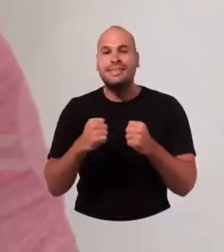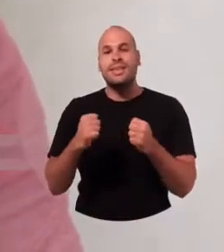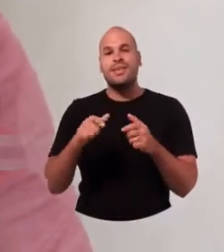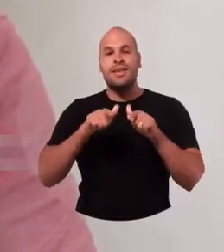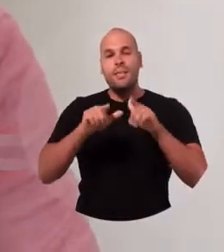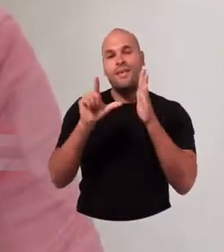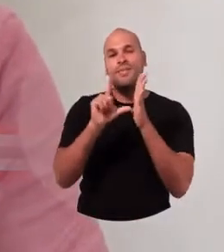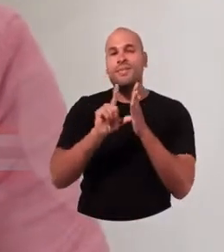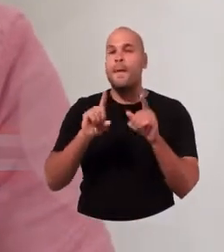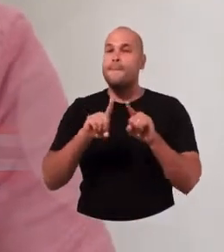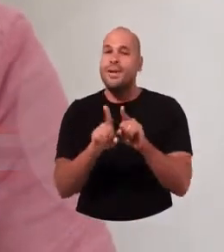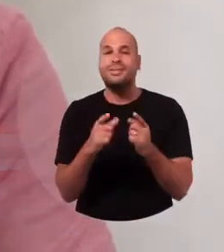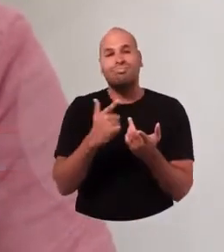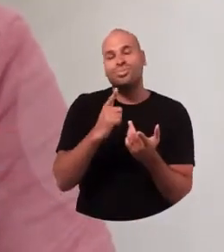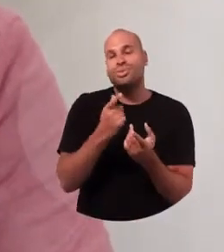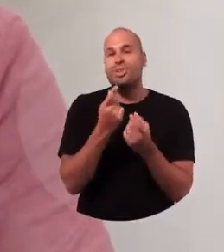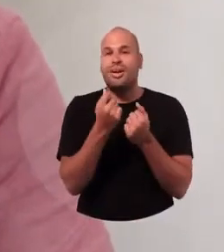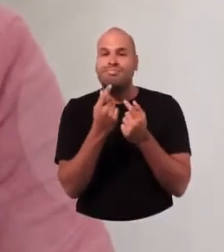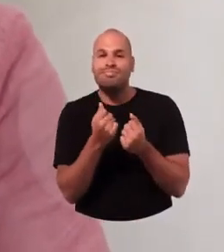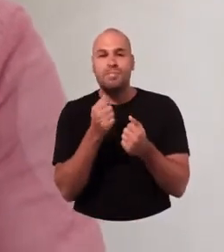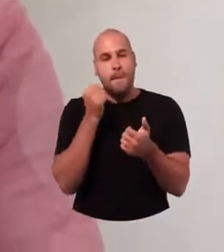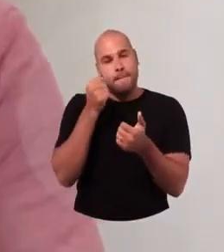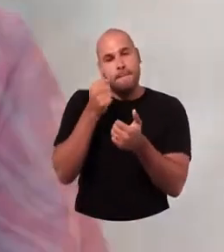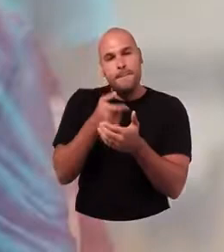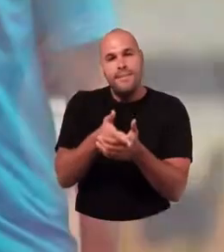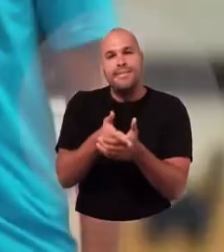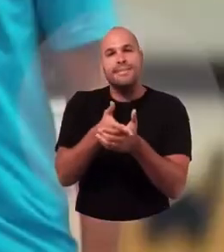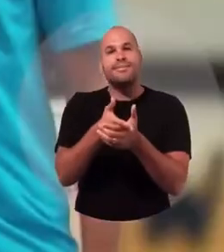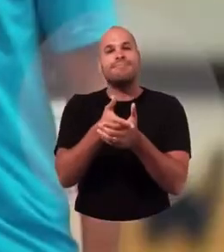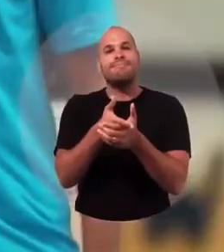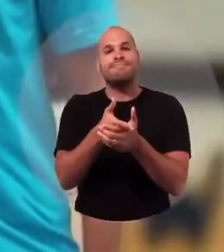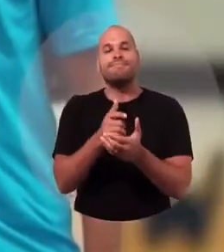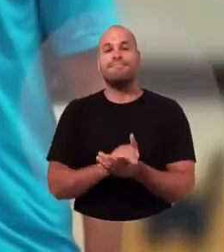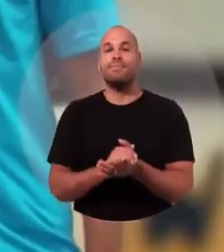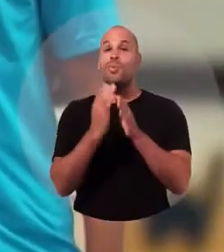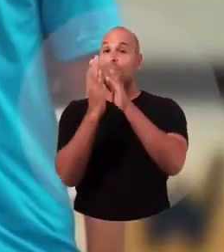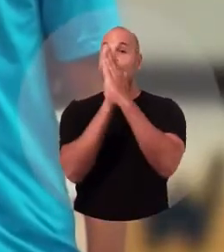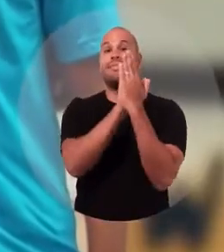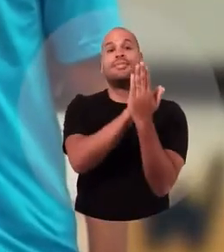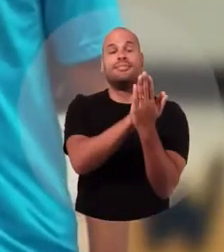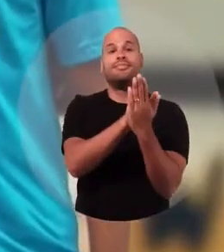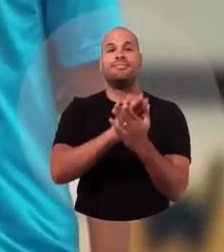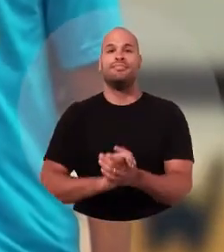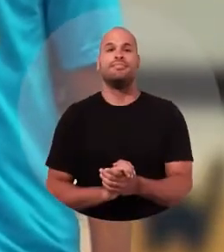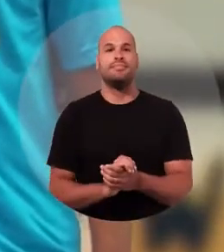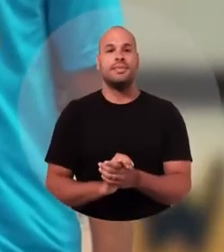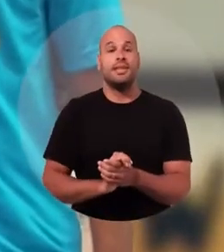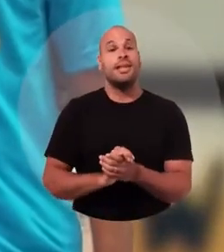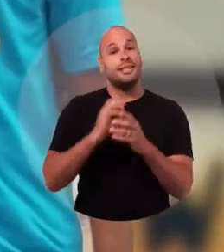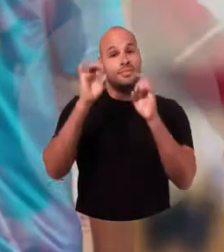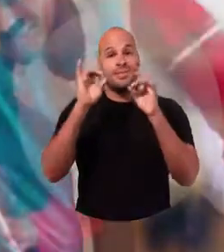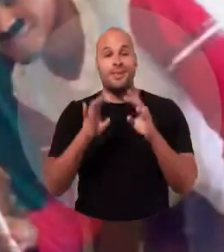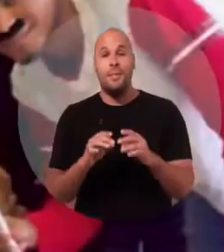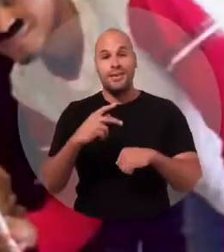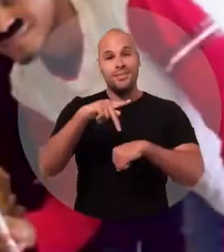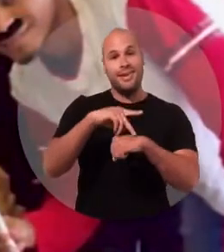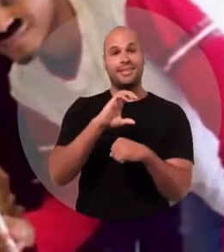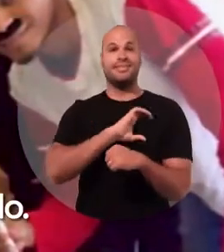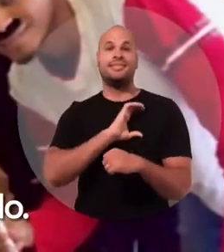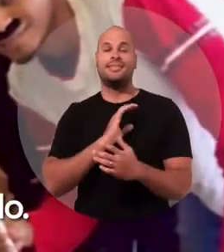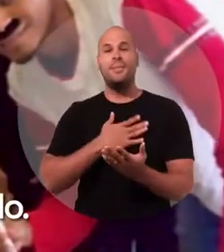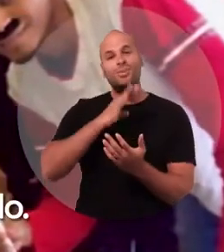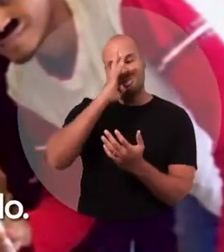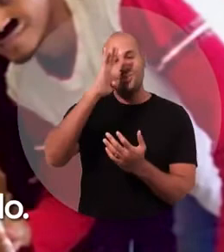eu não tinha condição suficiente para poder bancar, né, um intercâmbio, principalmente para o Canadá, que era o meu